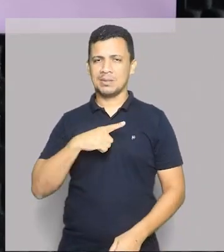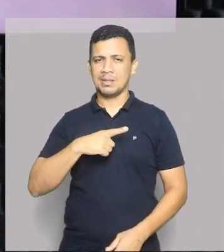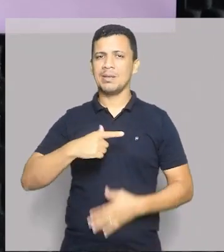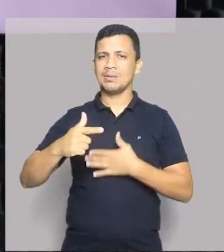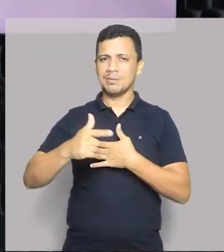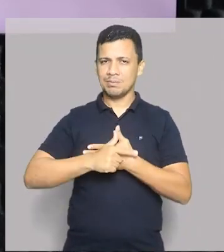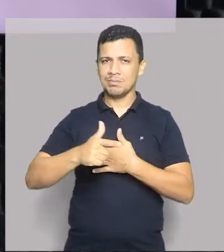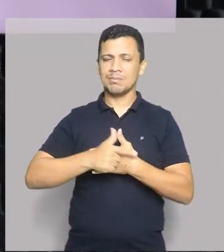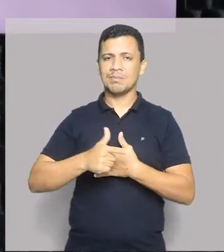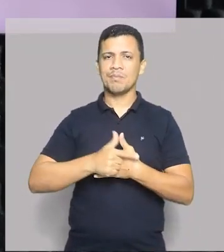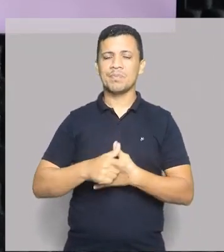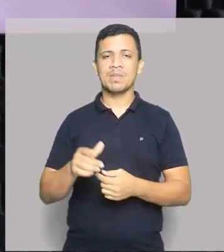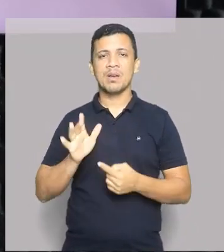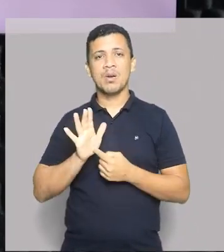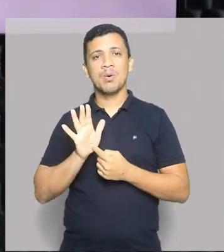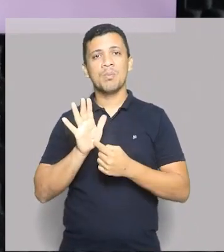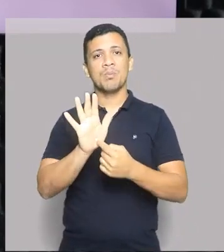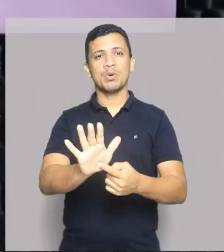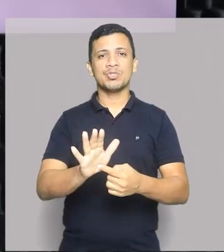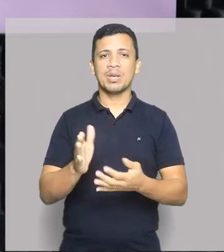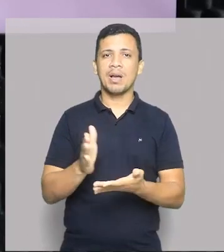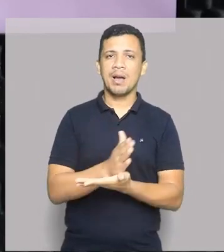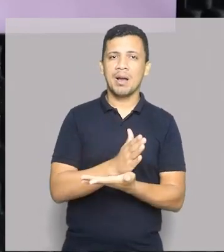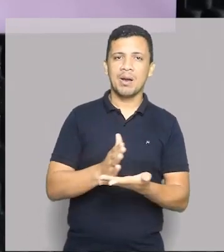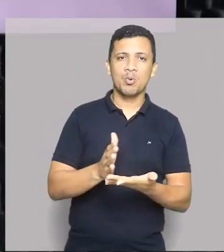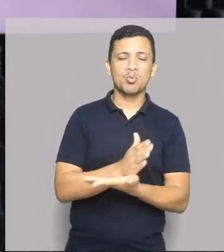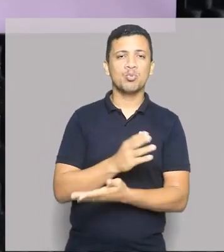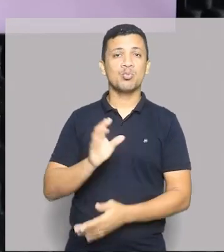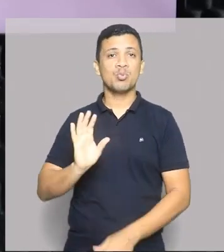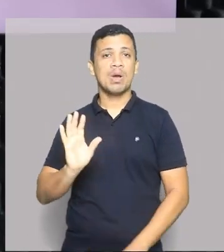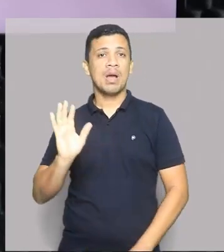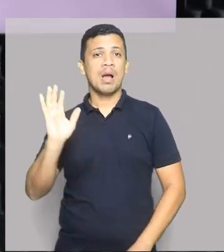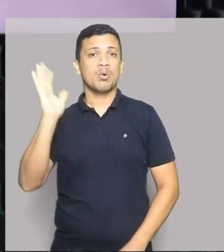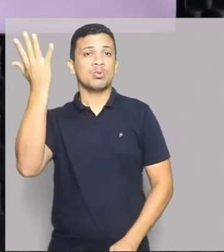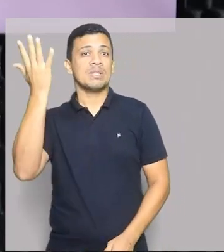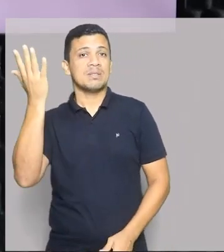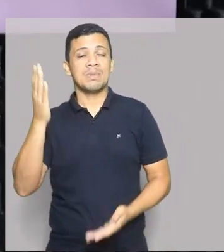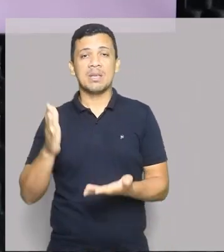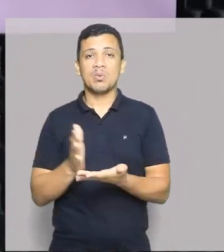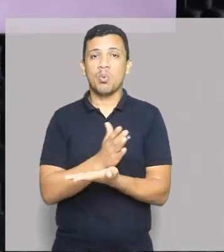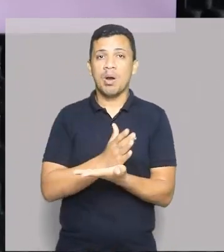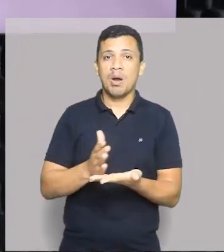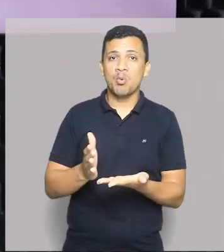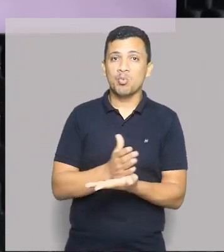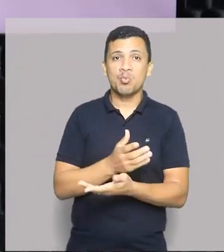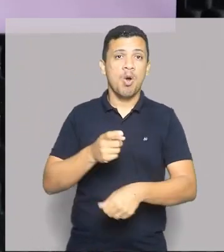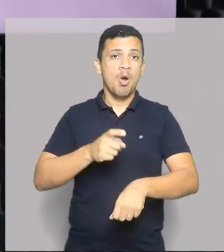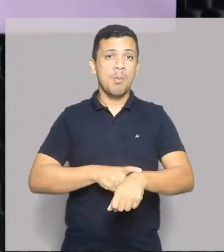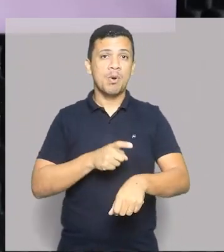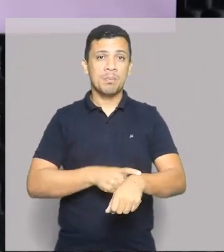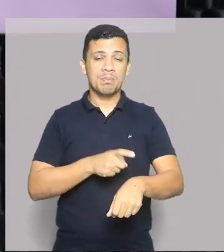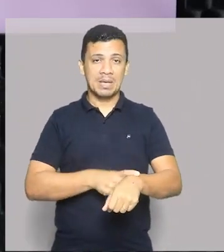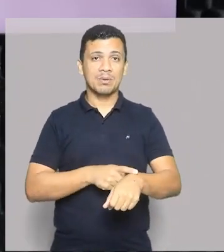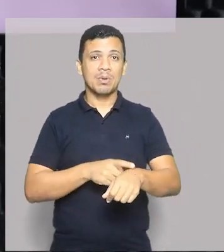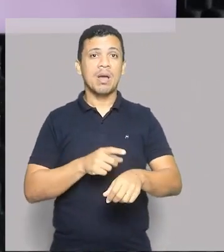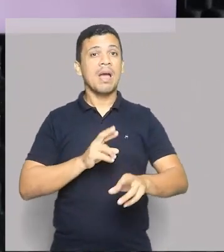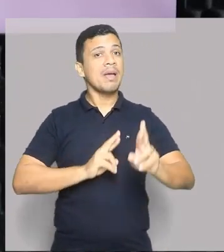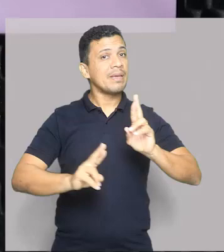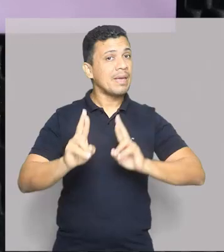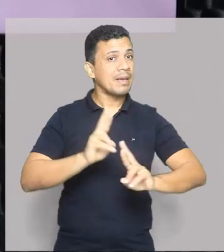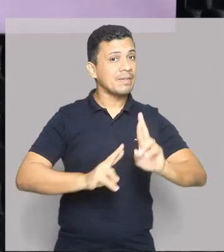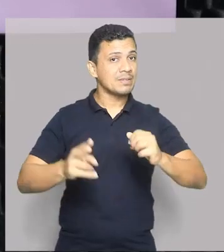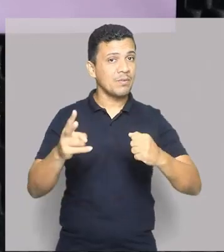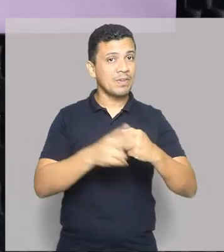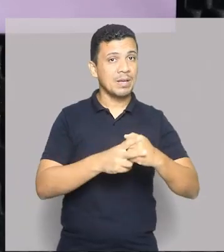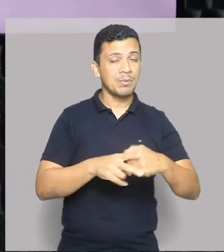é? Expressar uma circunstância, né? Basicamente em relação a um verbo. Essa circunstância pode